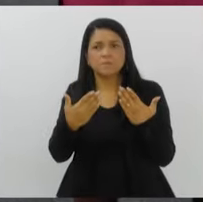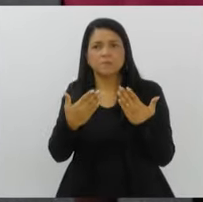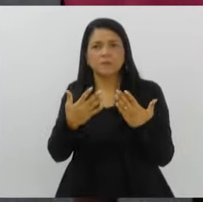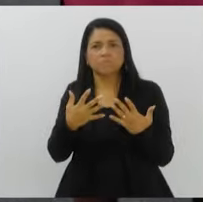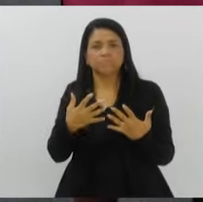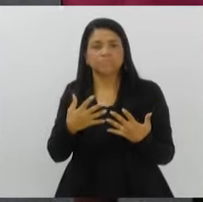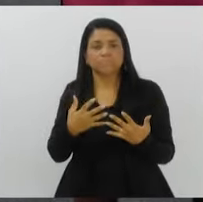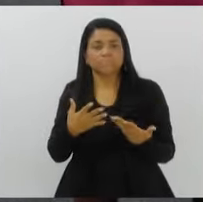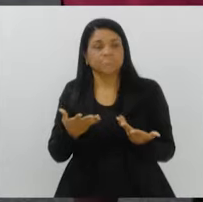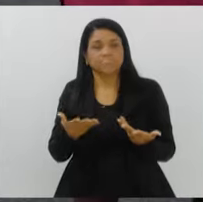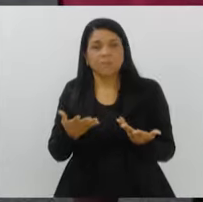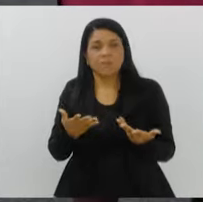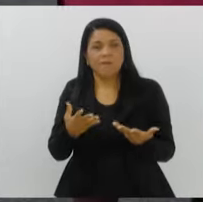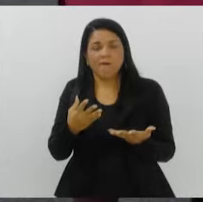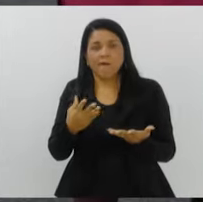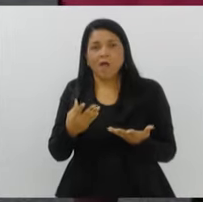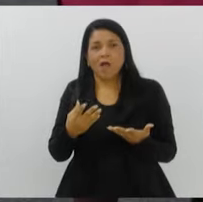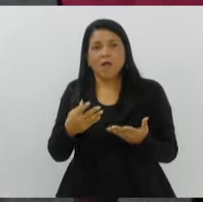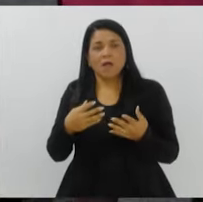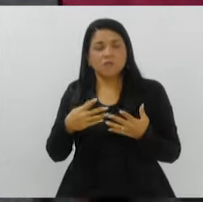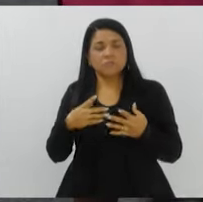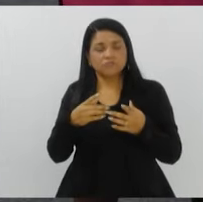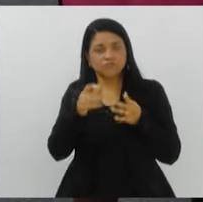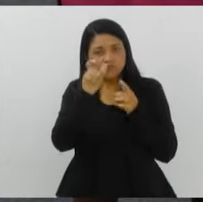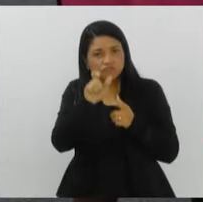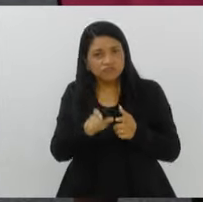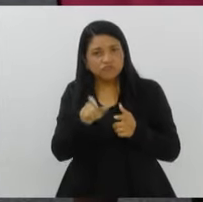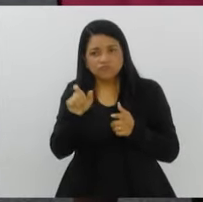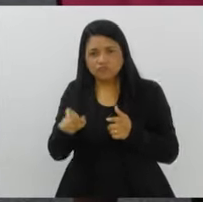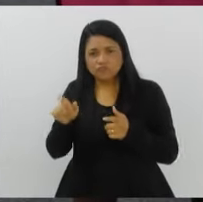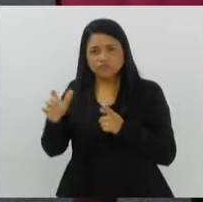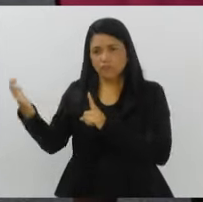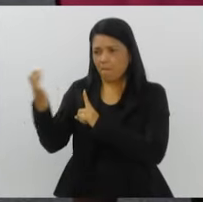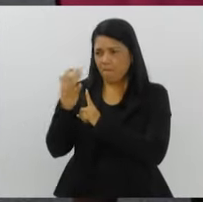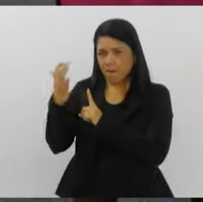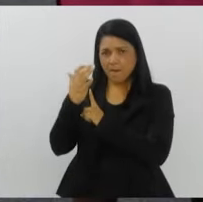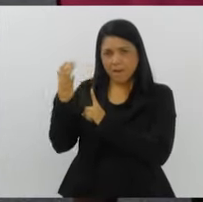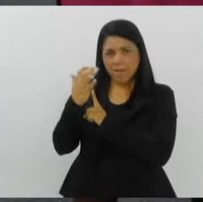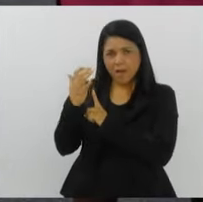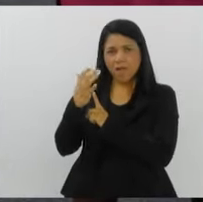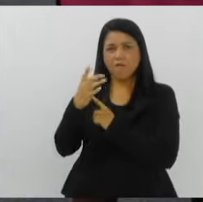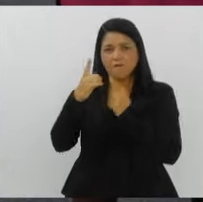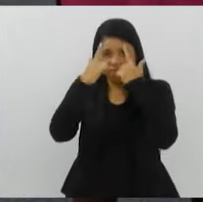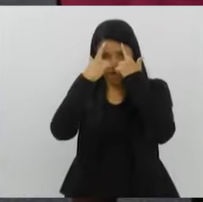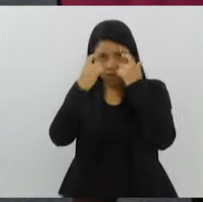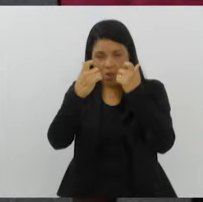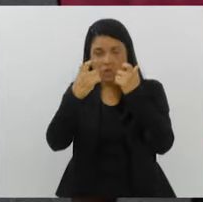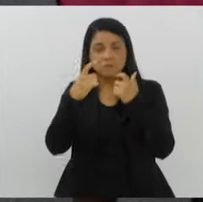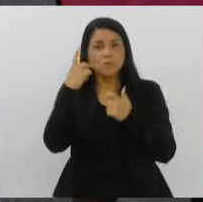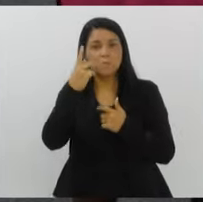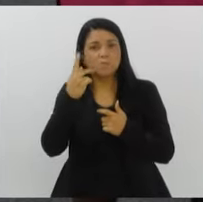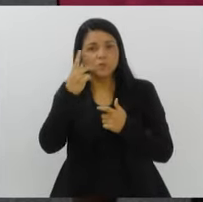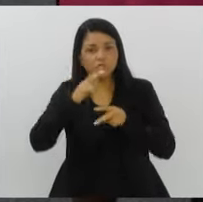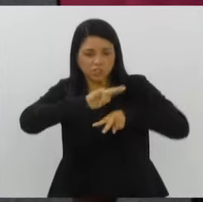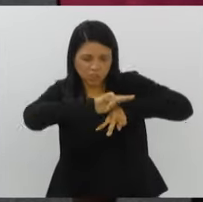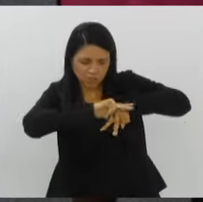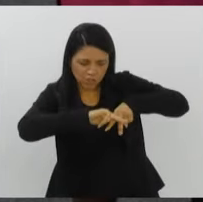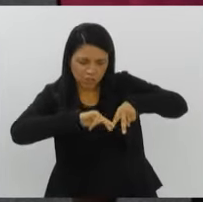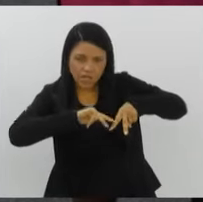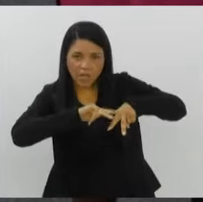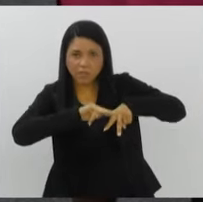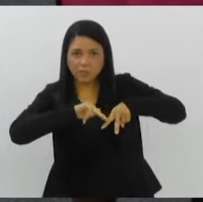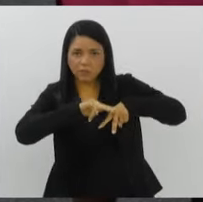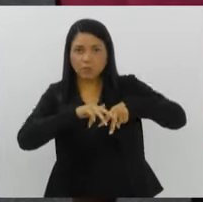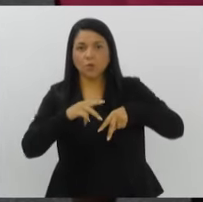estupefação diante de um ataque claríssimo de violência política de gênero contra essas